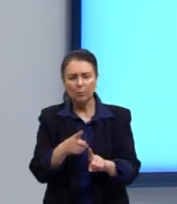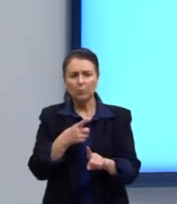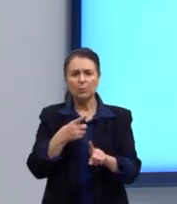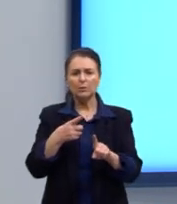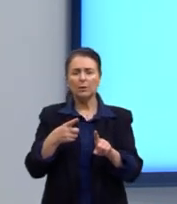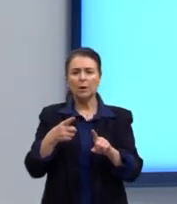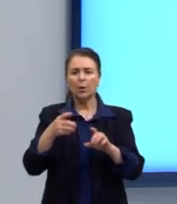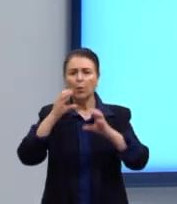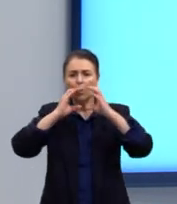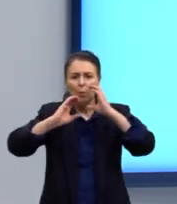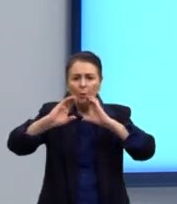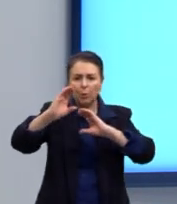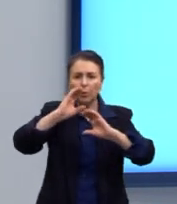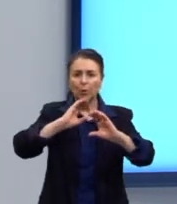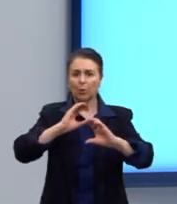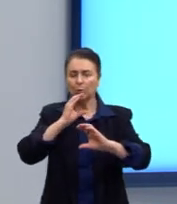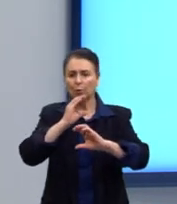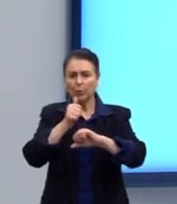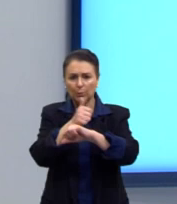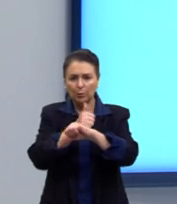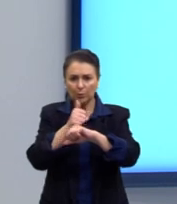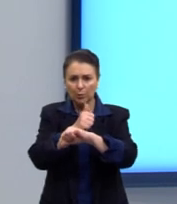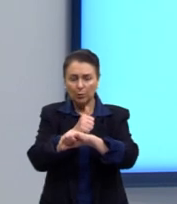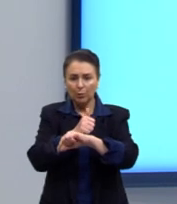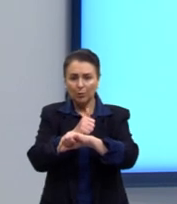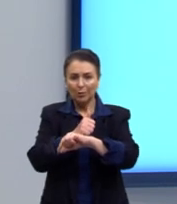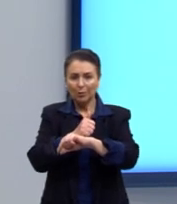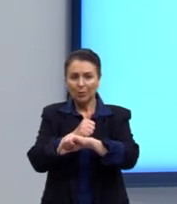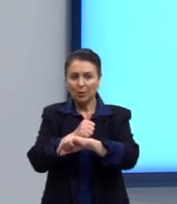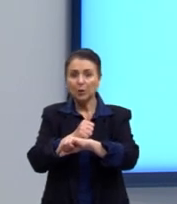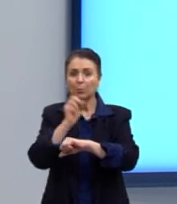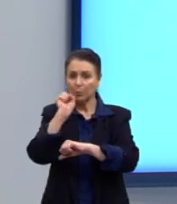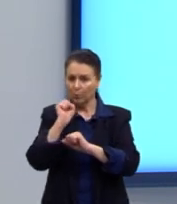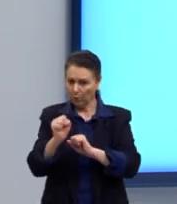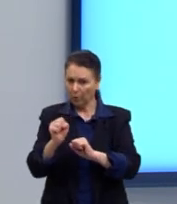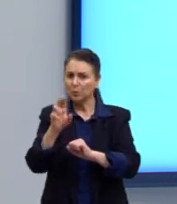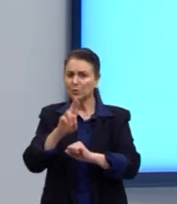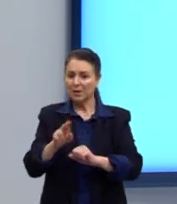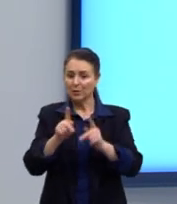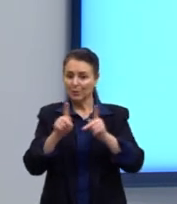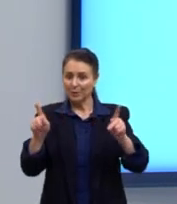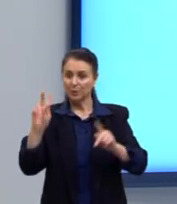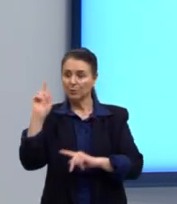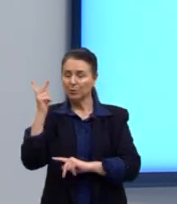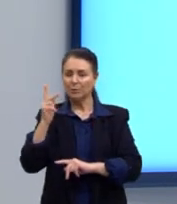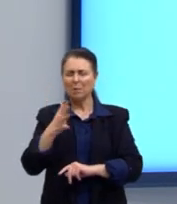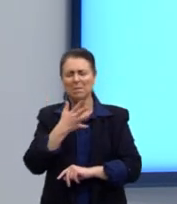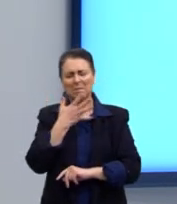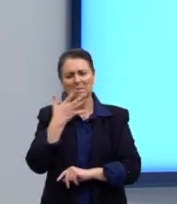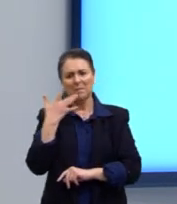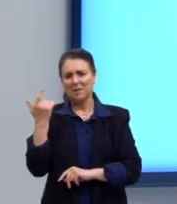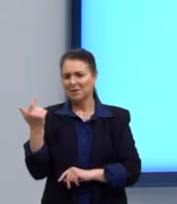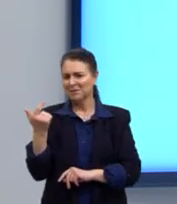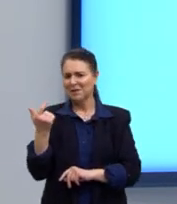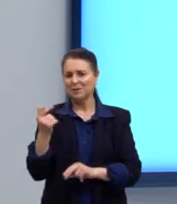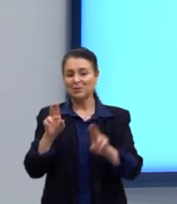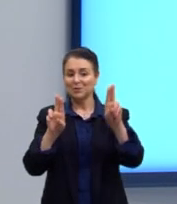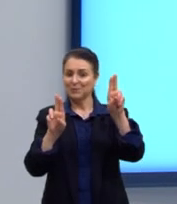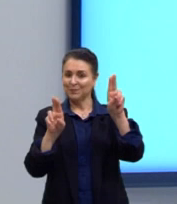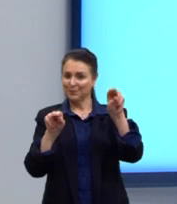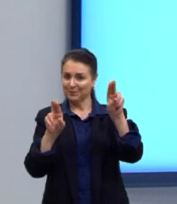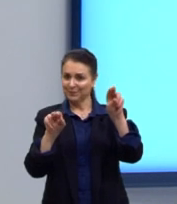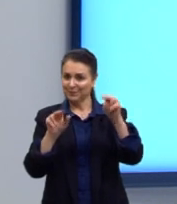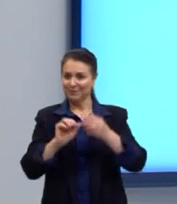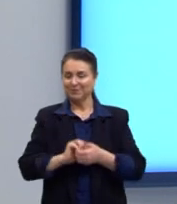faça referência isso ou que pertence aquele momento histórico fica mais fácil de vocês ficarem